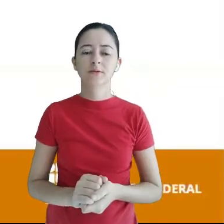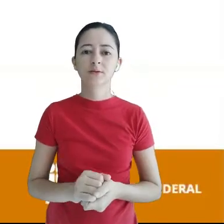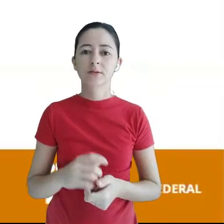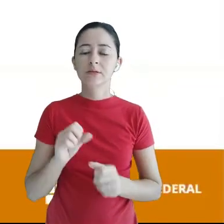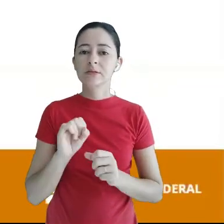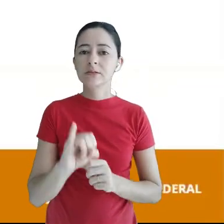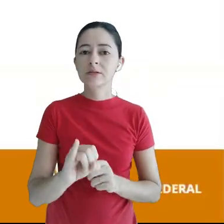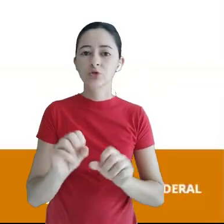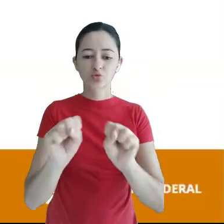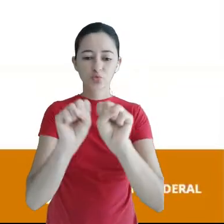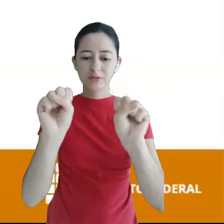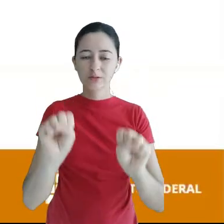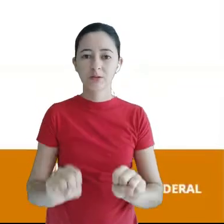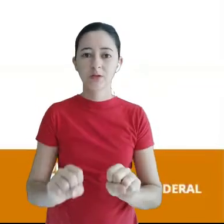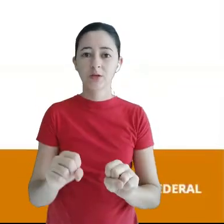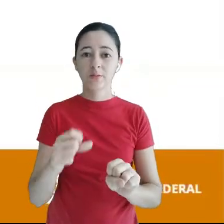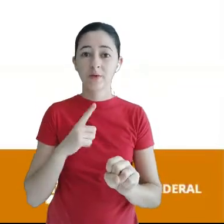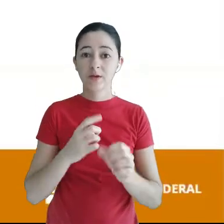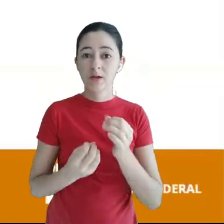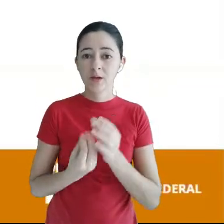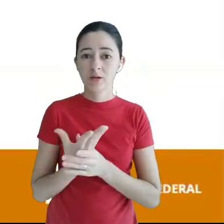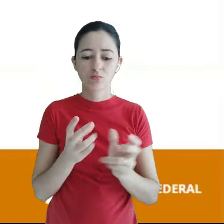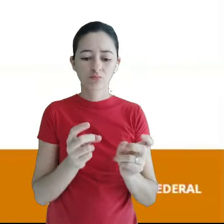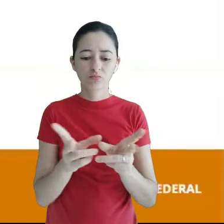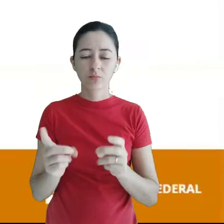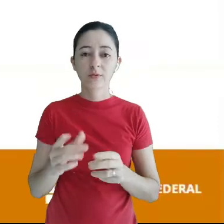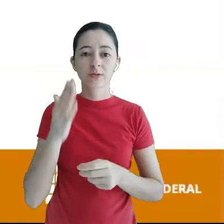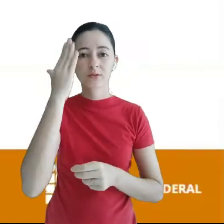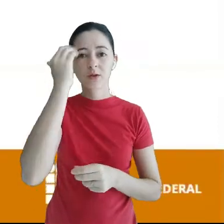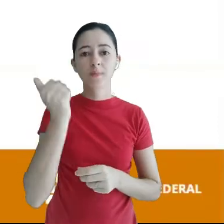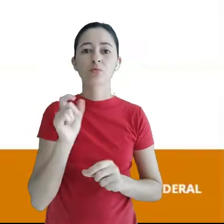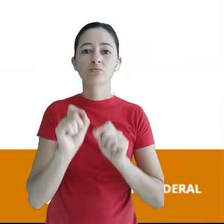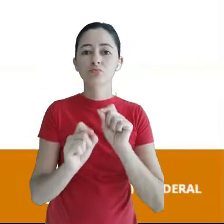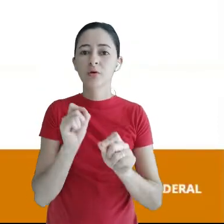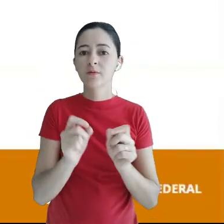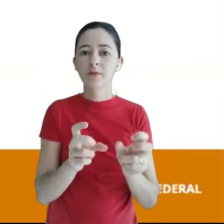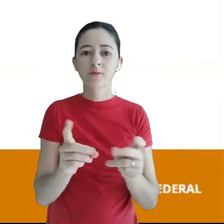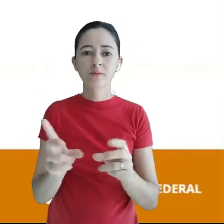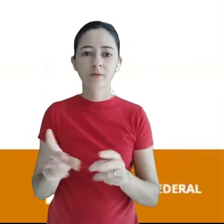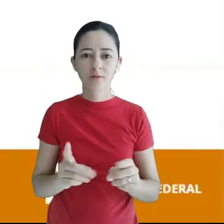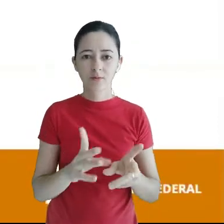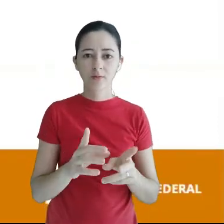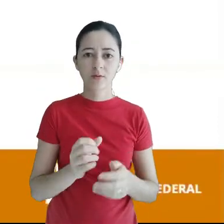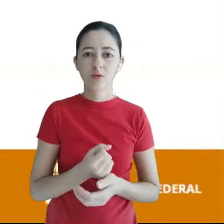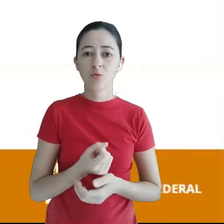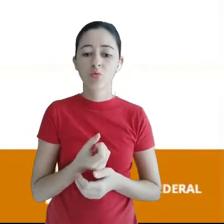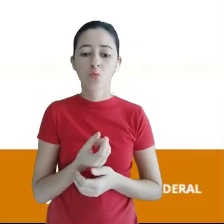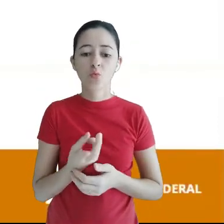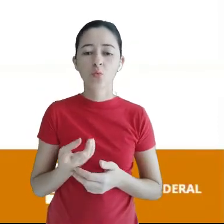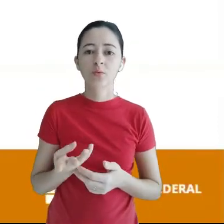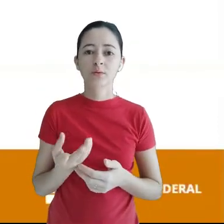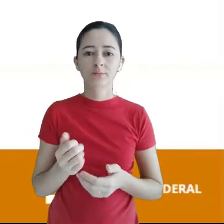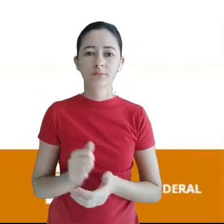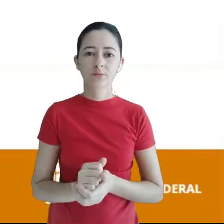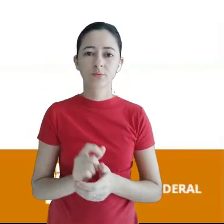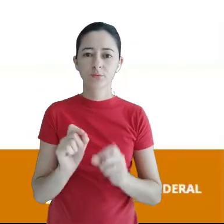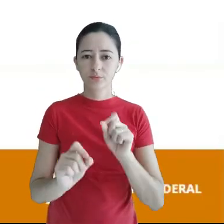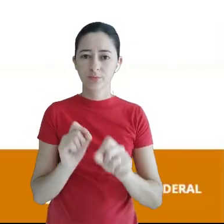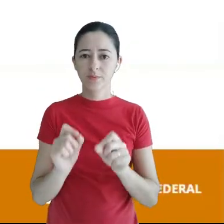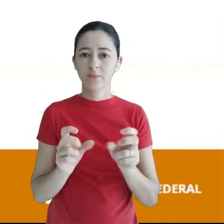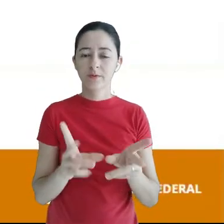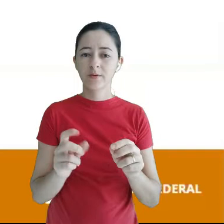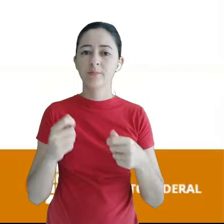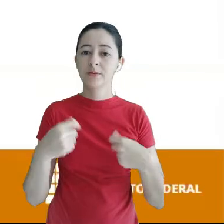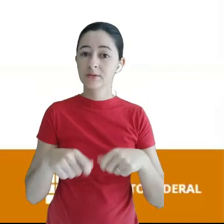eu vou ver, se o sistema existe para vender, eu preciso saber o que está sendo vendido, e quando foi vendido, e o que foi vendido. Então, eu preciso de uma